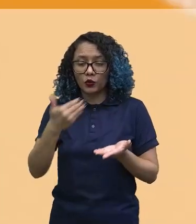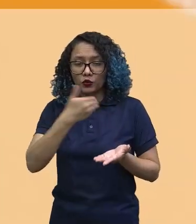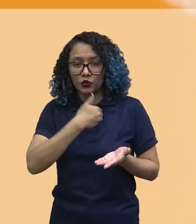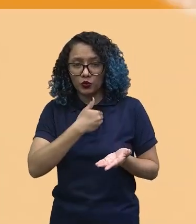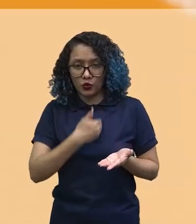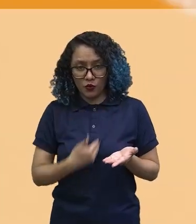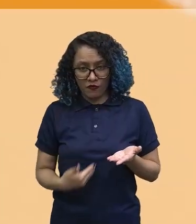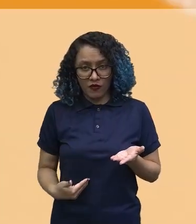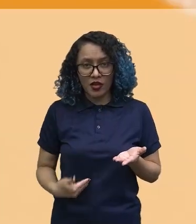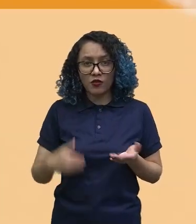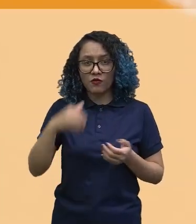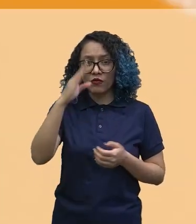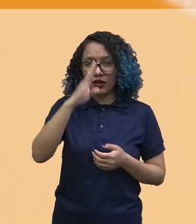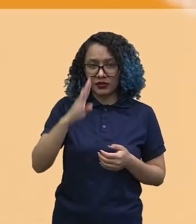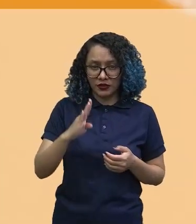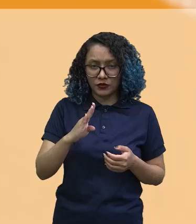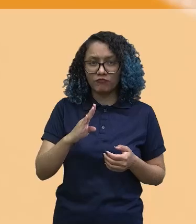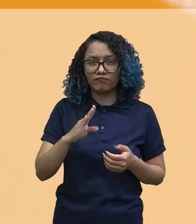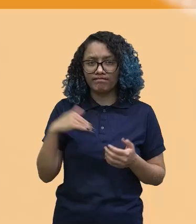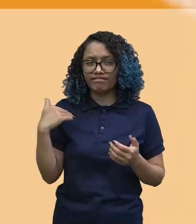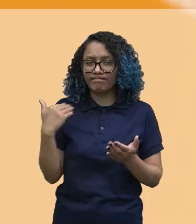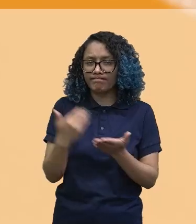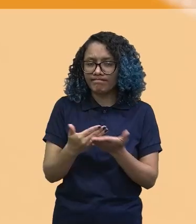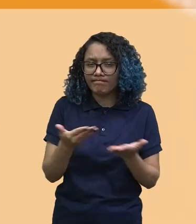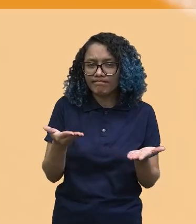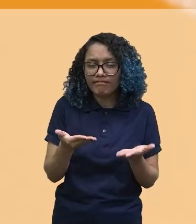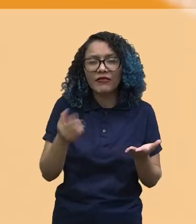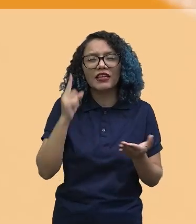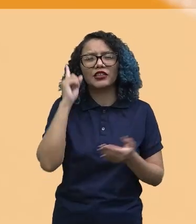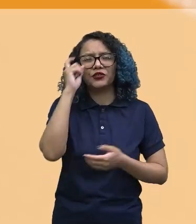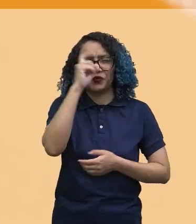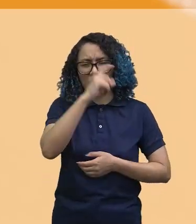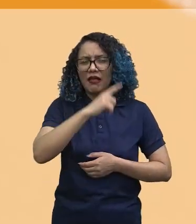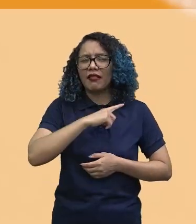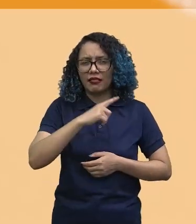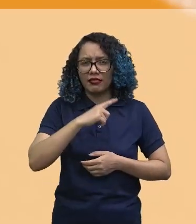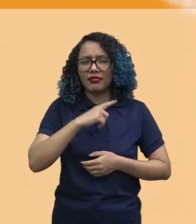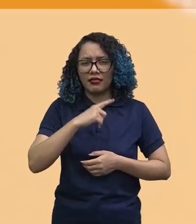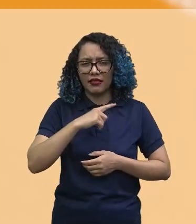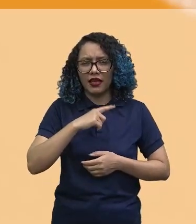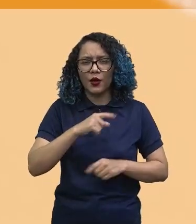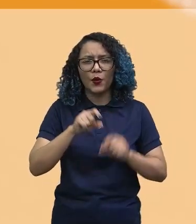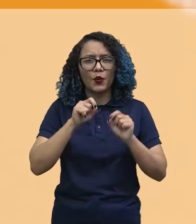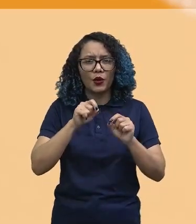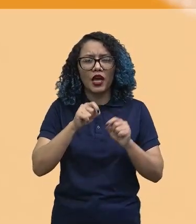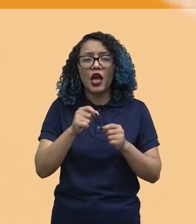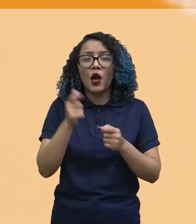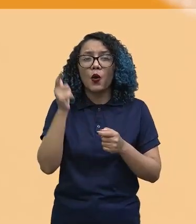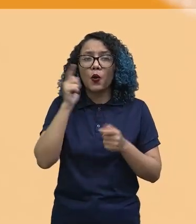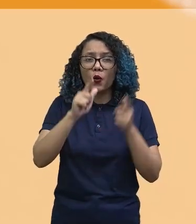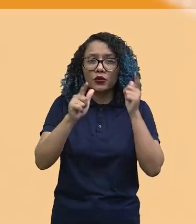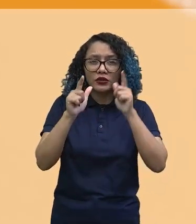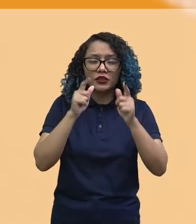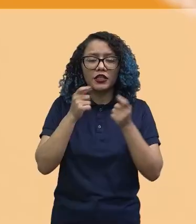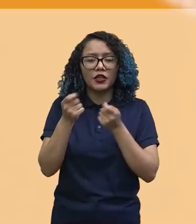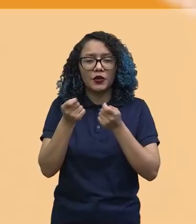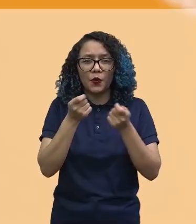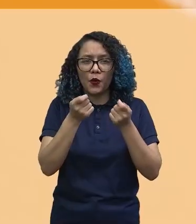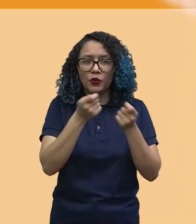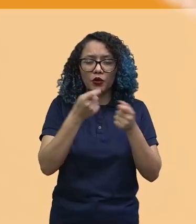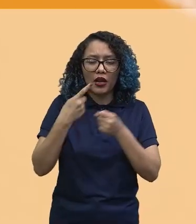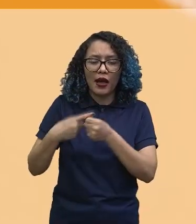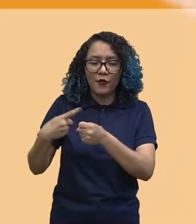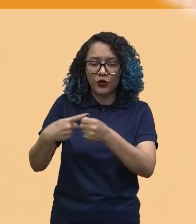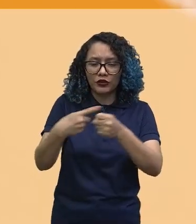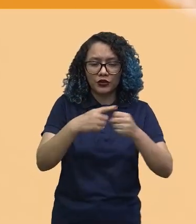Federação, ainda apresenta dificuldades de se fazer presente em todos os municípios. Agora você